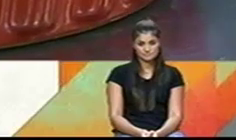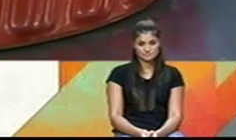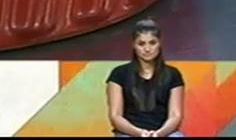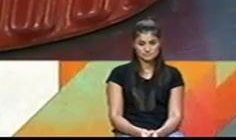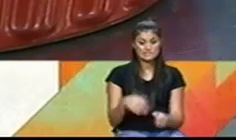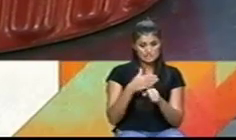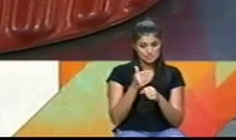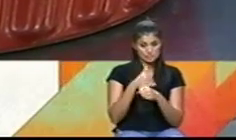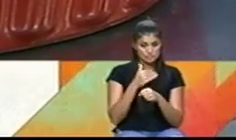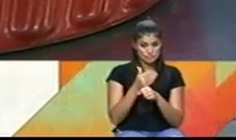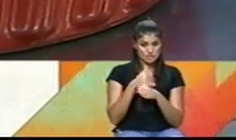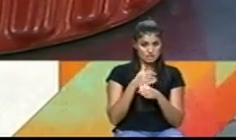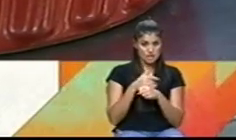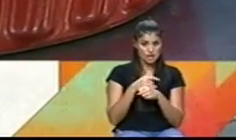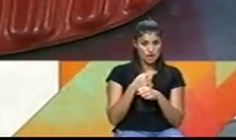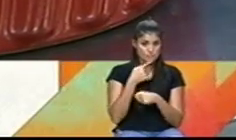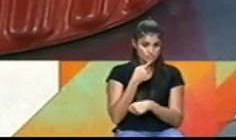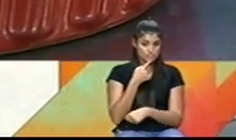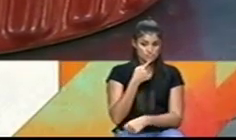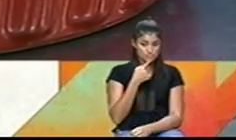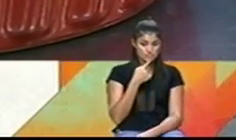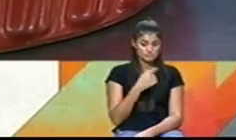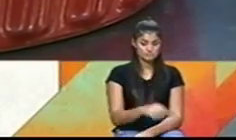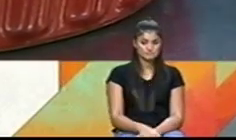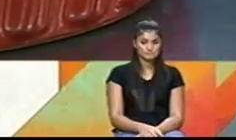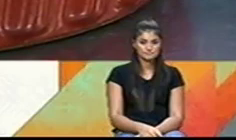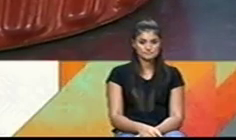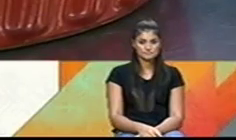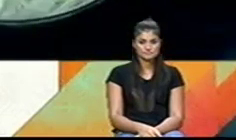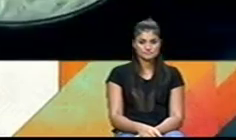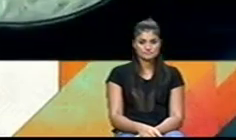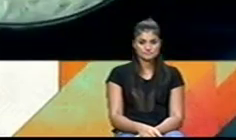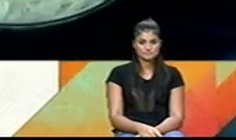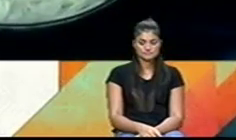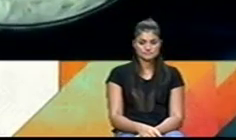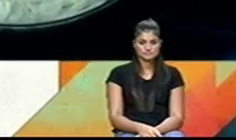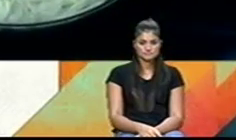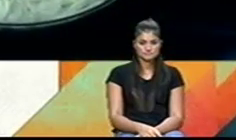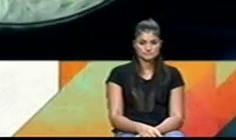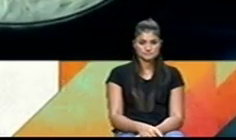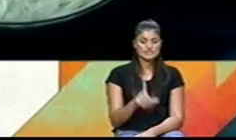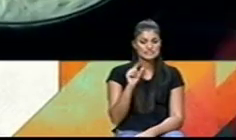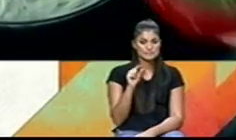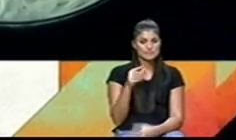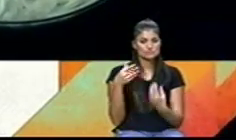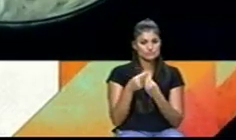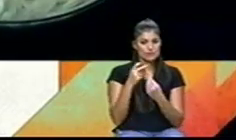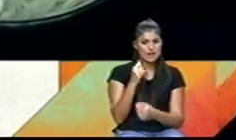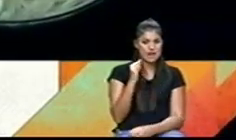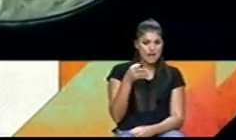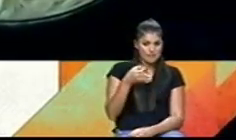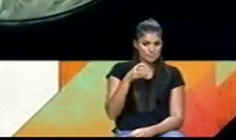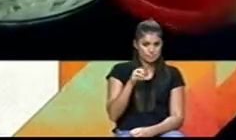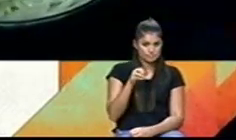Bastante cebola, tu já estás a ver que eu estou a ser generosa sim. nos ingredientes. Vamos juntar também aipo em cubinhos.